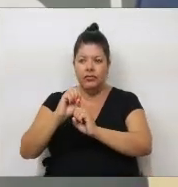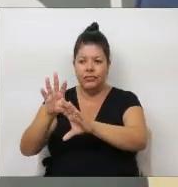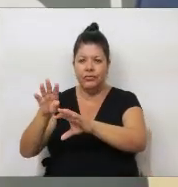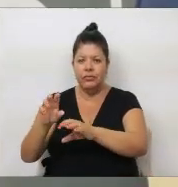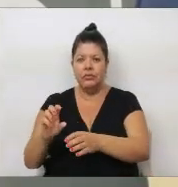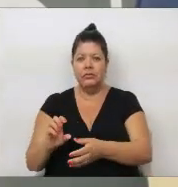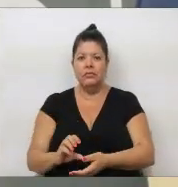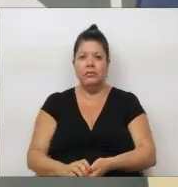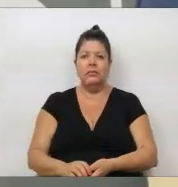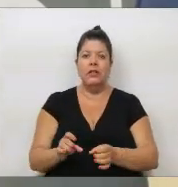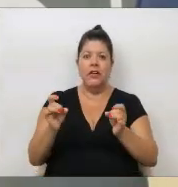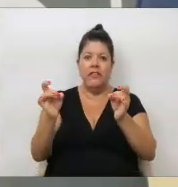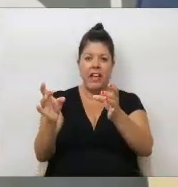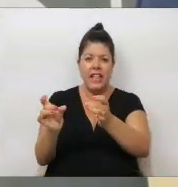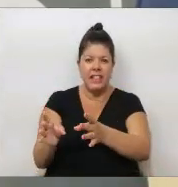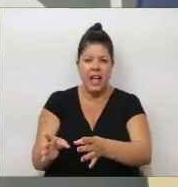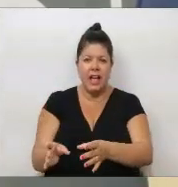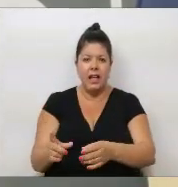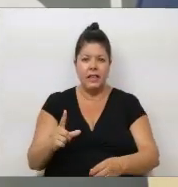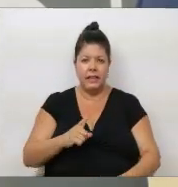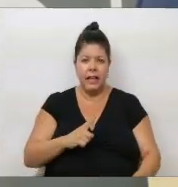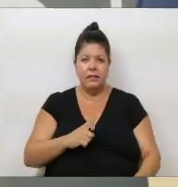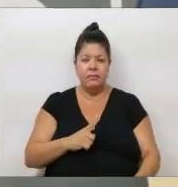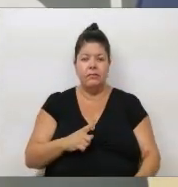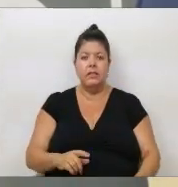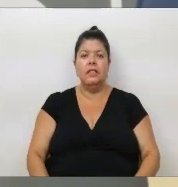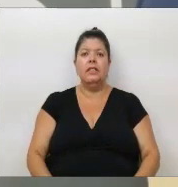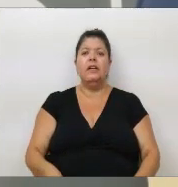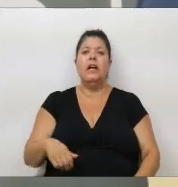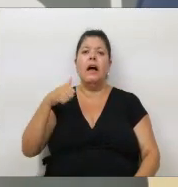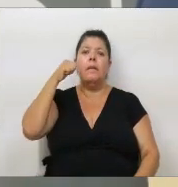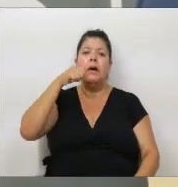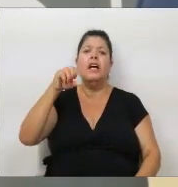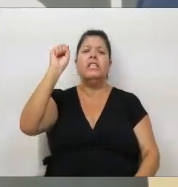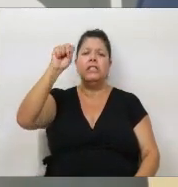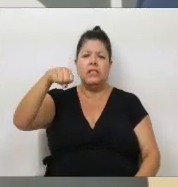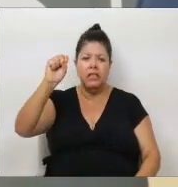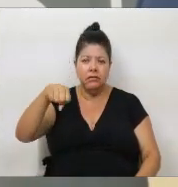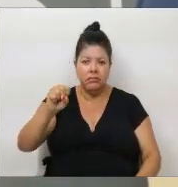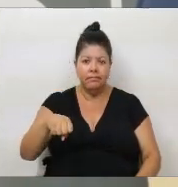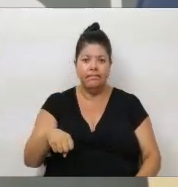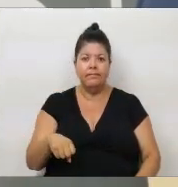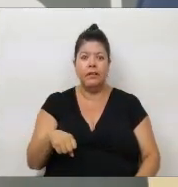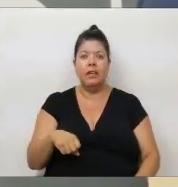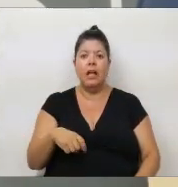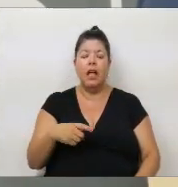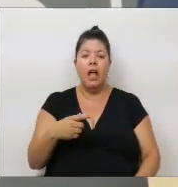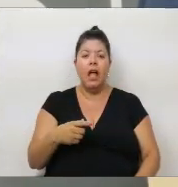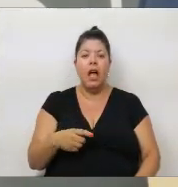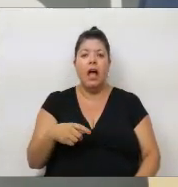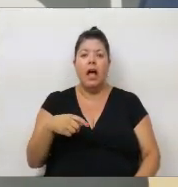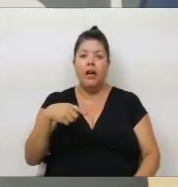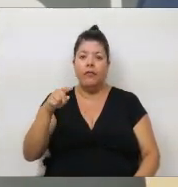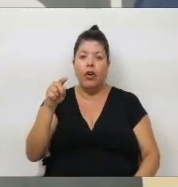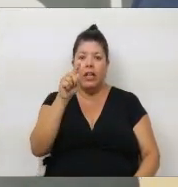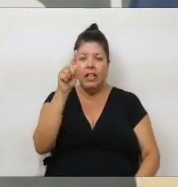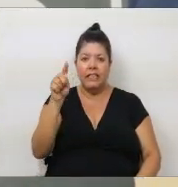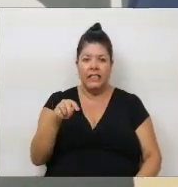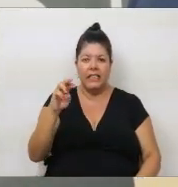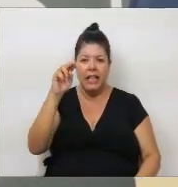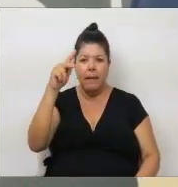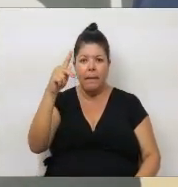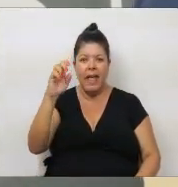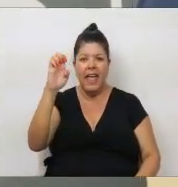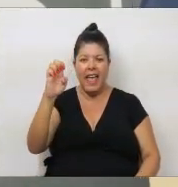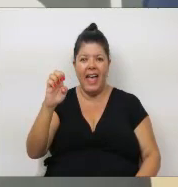Essa nunca... Porque depois que foi criada a ZPE, logo veio a globalização e aí houve todo um problema